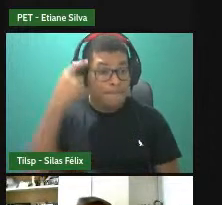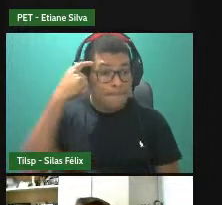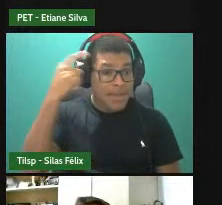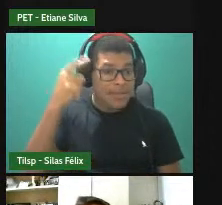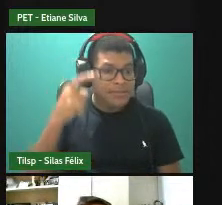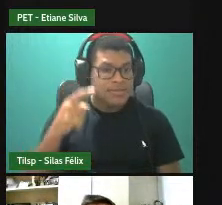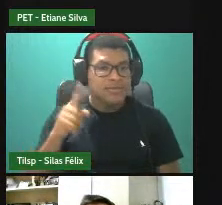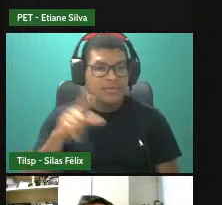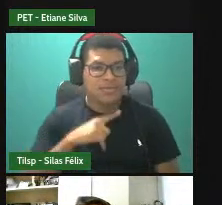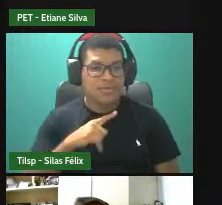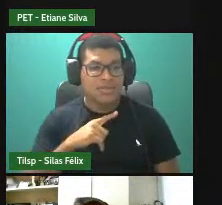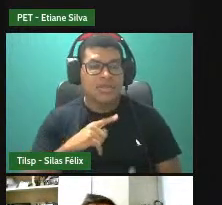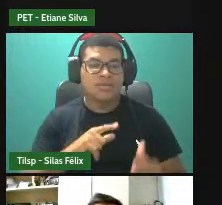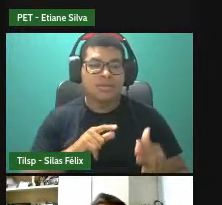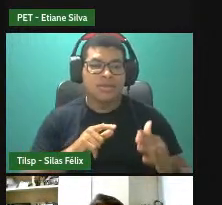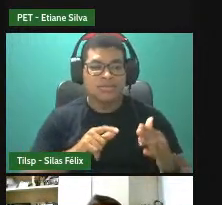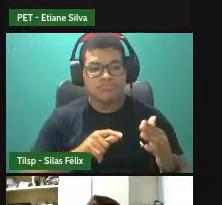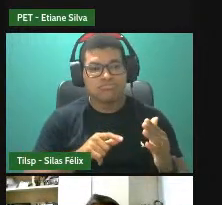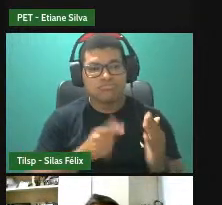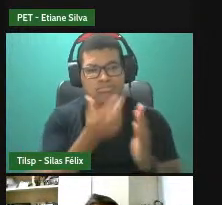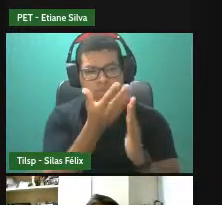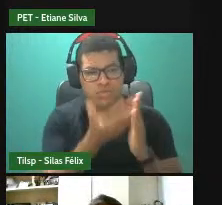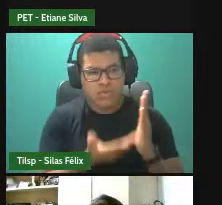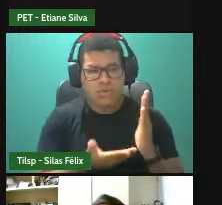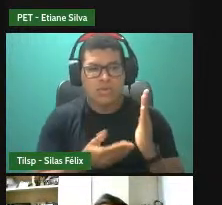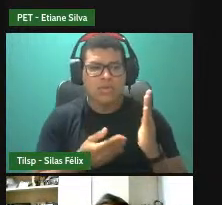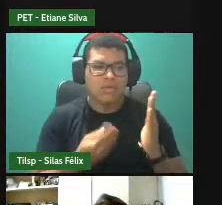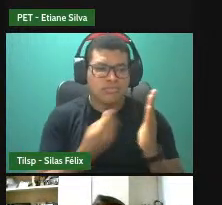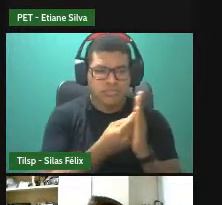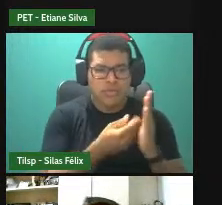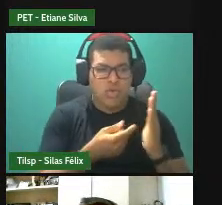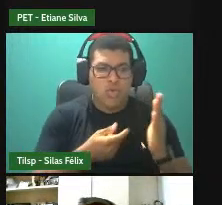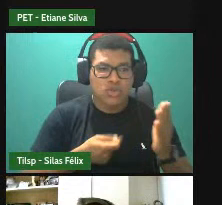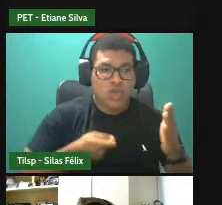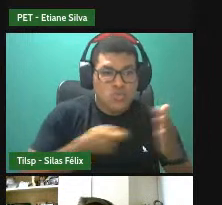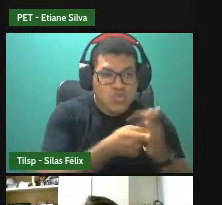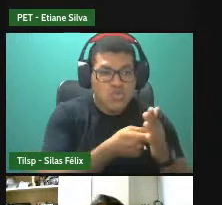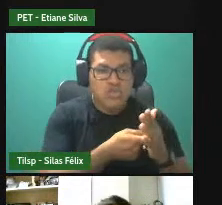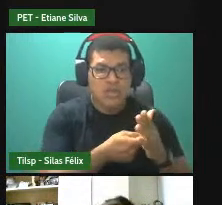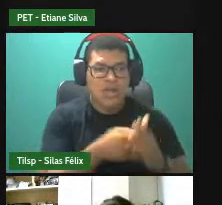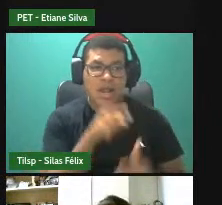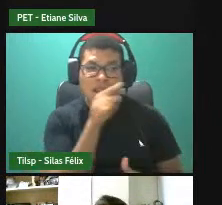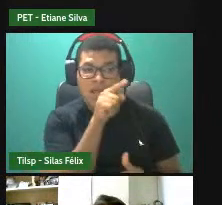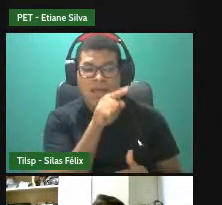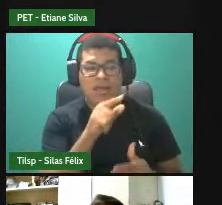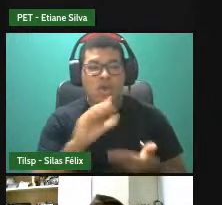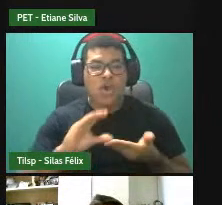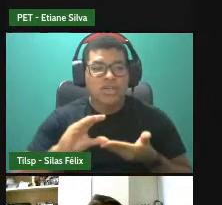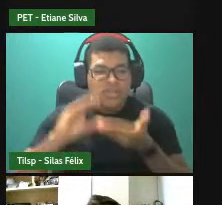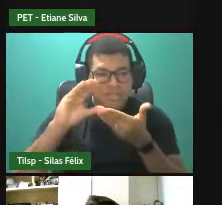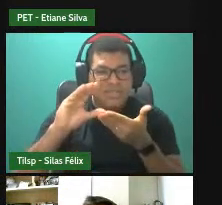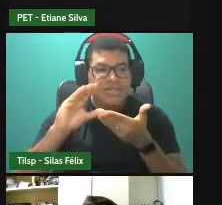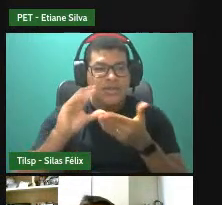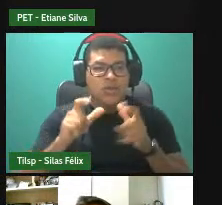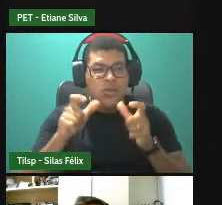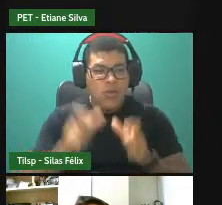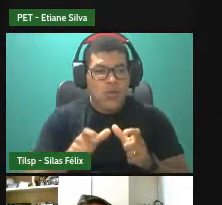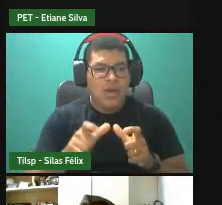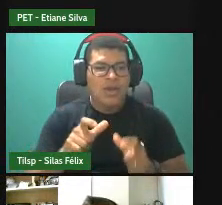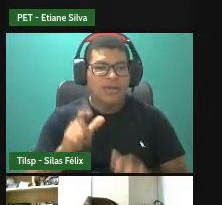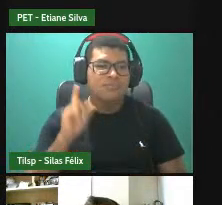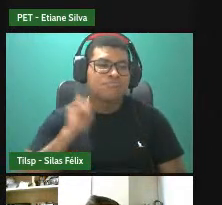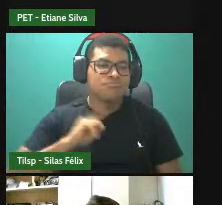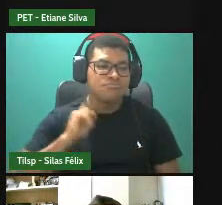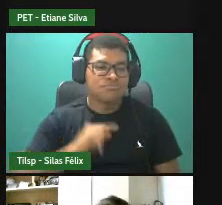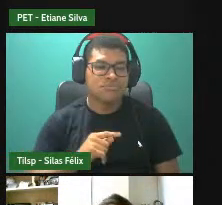tratamento, mas que foi lá para o Conselho de Odontologia, Conselho Regional de Odontologia, por exemplo, de Minas Gerais. E aí precisa de